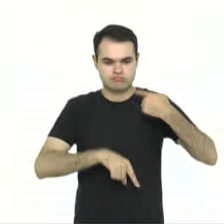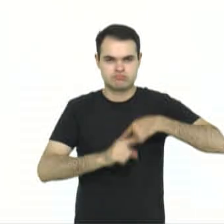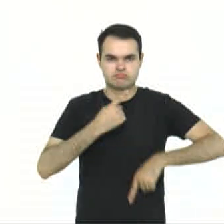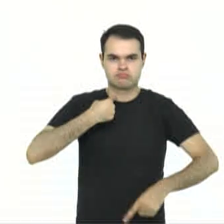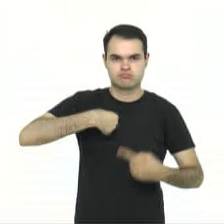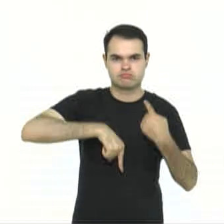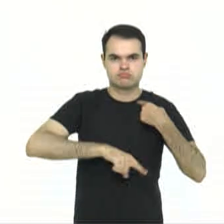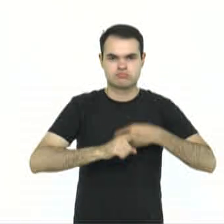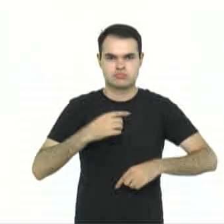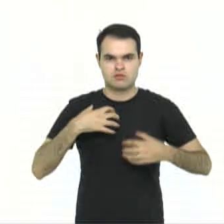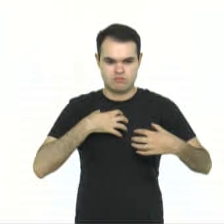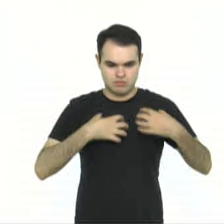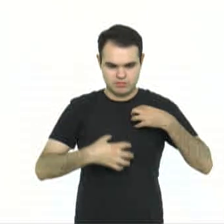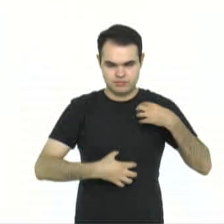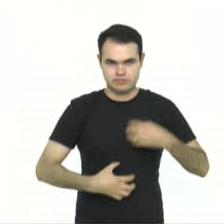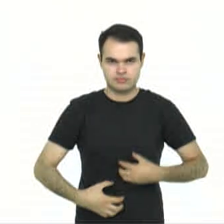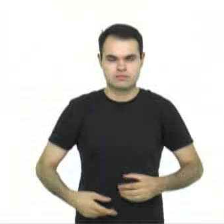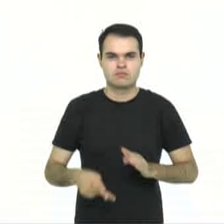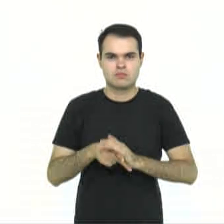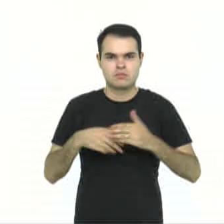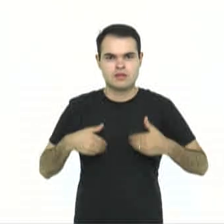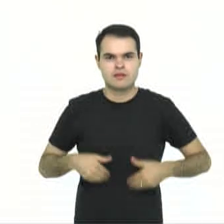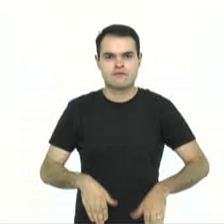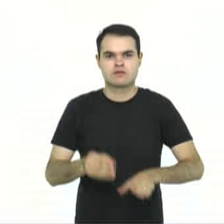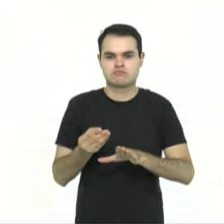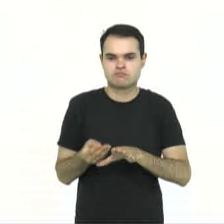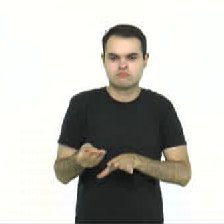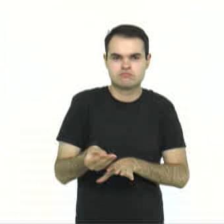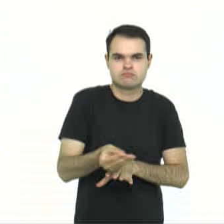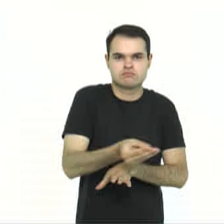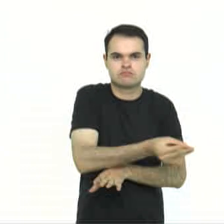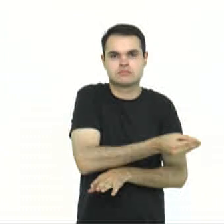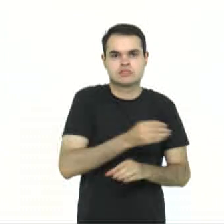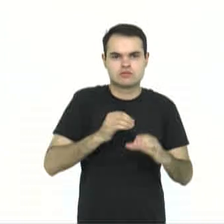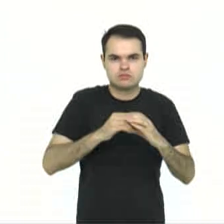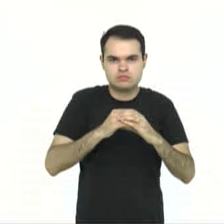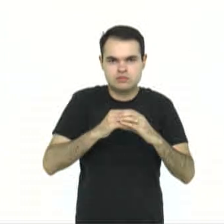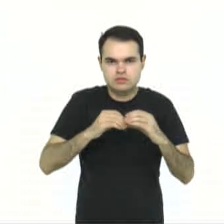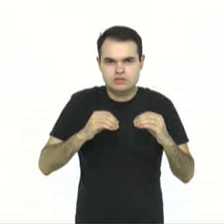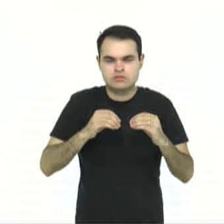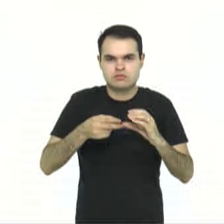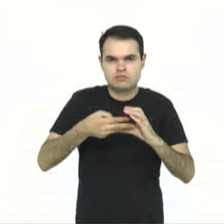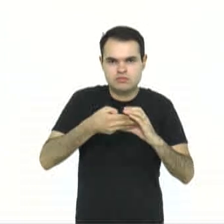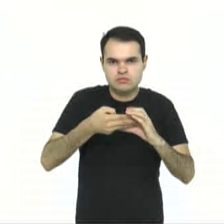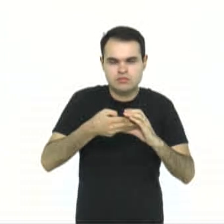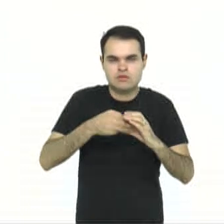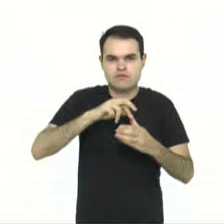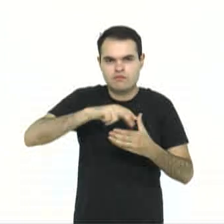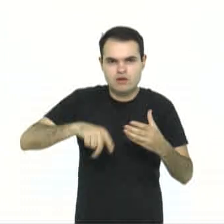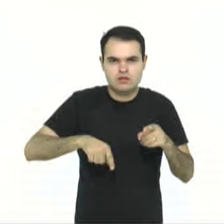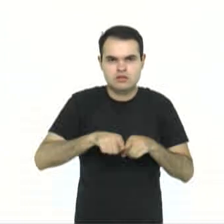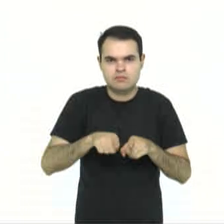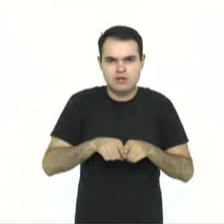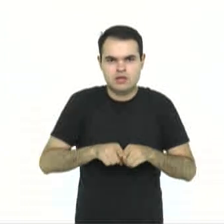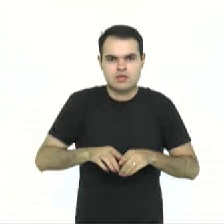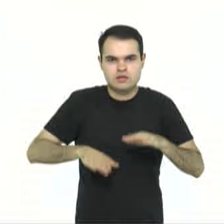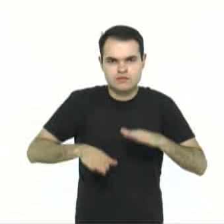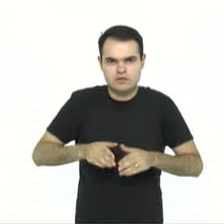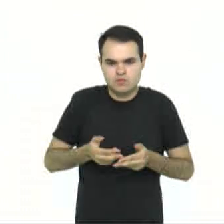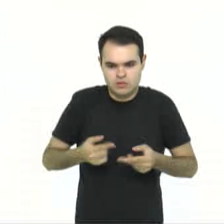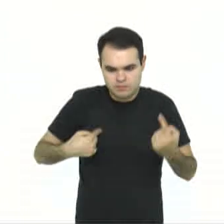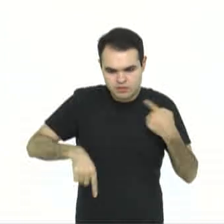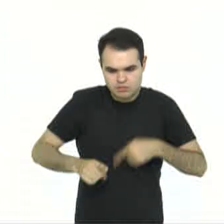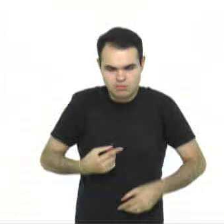é o conjunto de órgãos responsáveis pela distribuição de nutrientes para as células e coleta de suas excretas metabólicas para serem eliminadas por